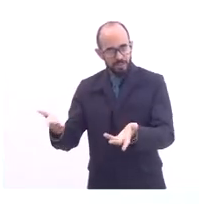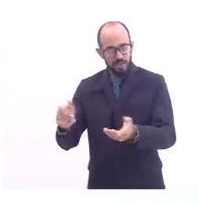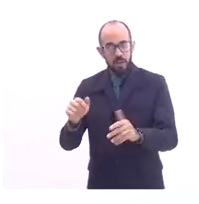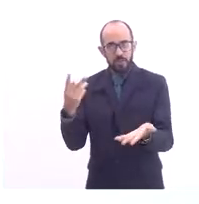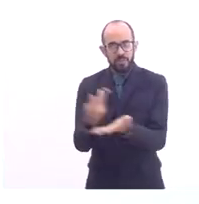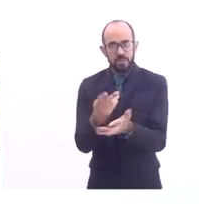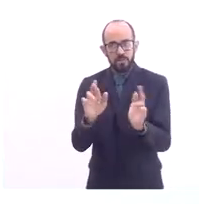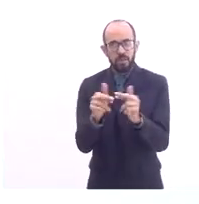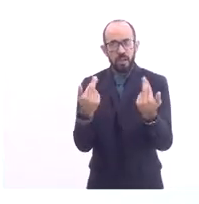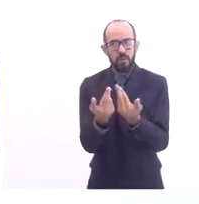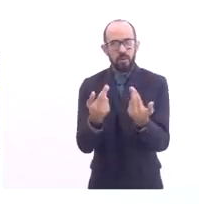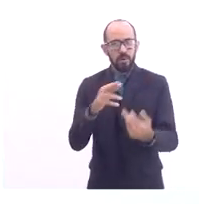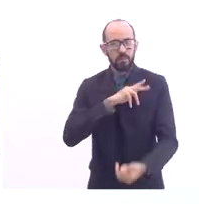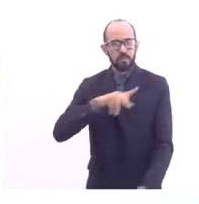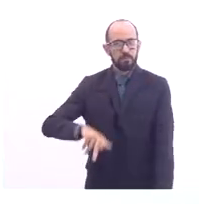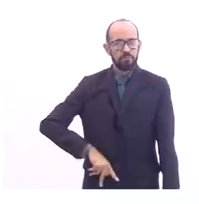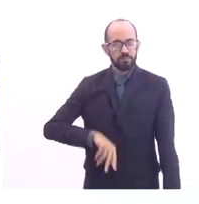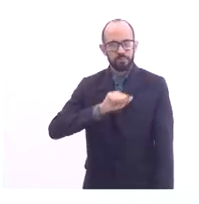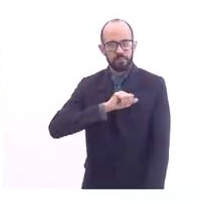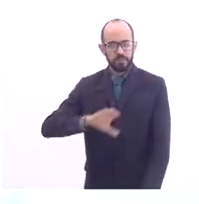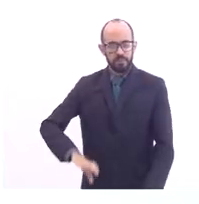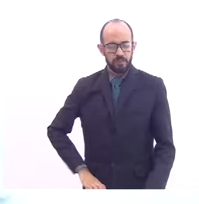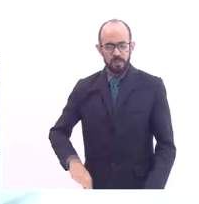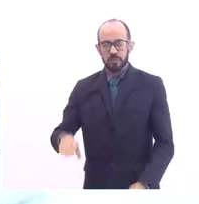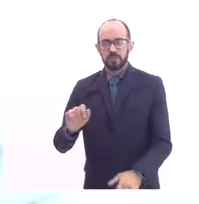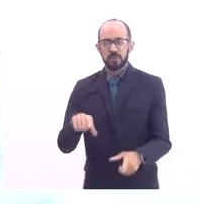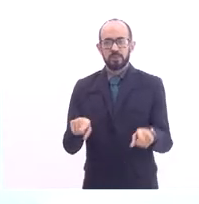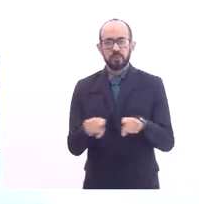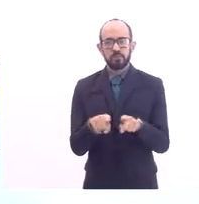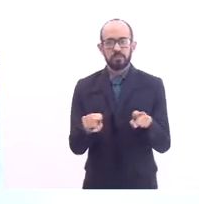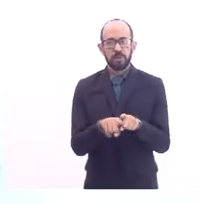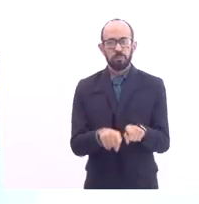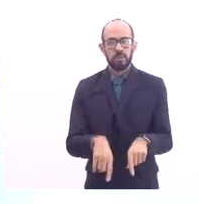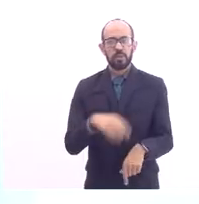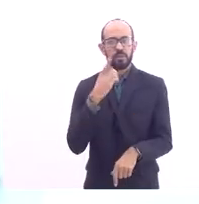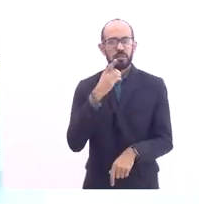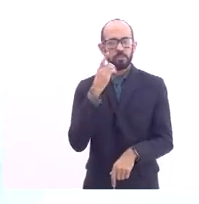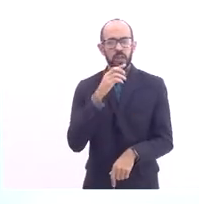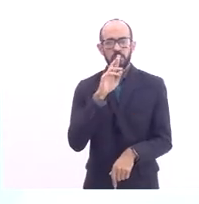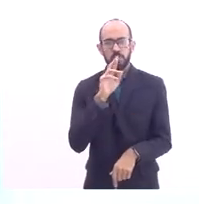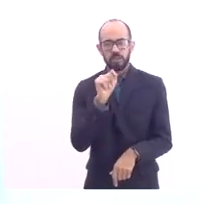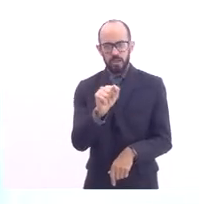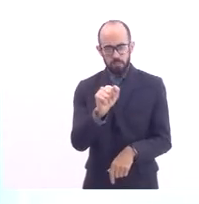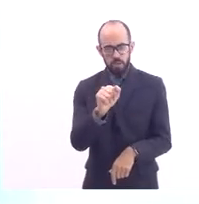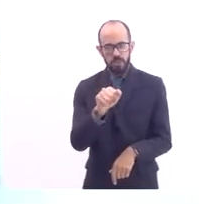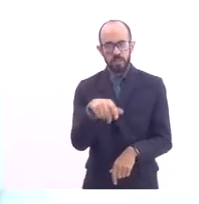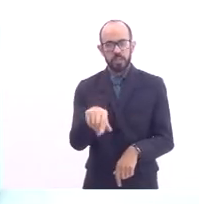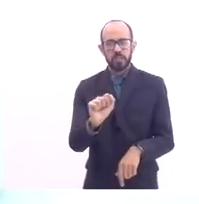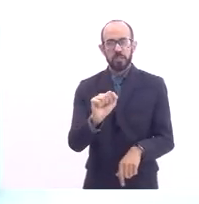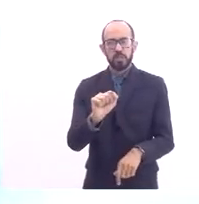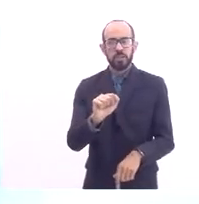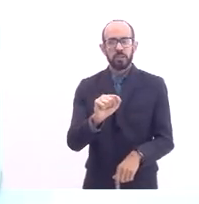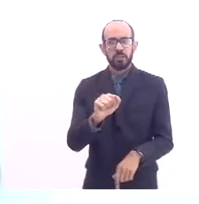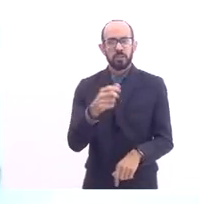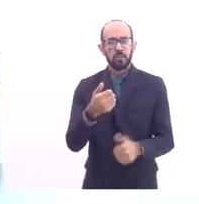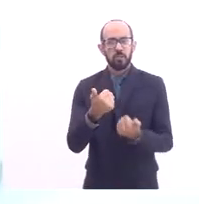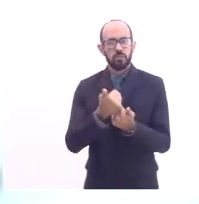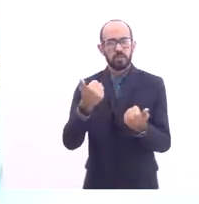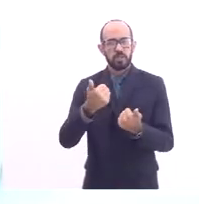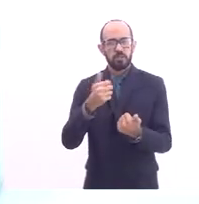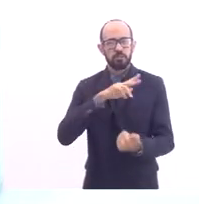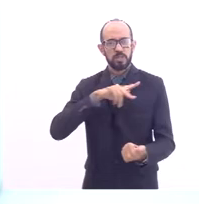promovida pelo presidente André Ciliano, pelo deputado Rodrigo Amorim, pelo